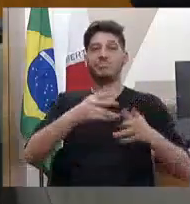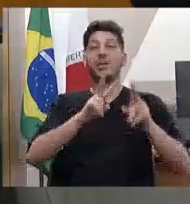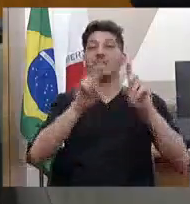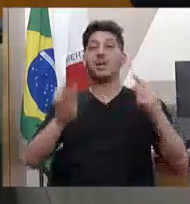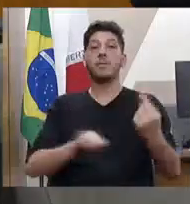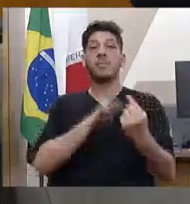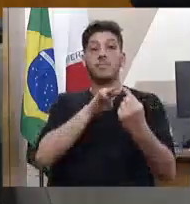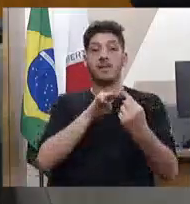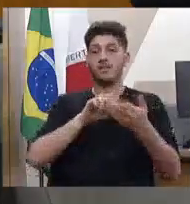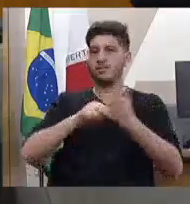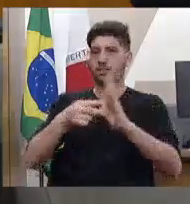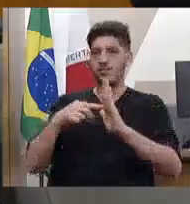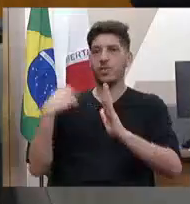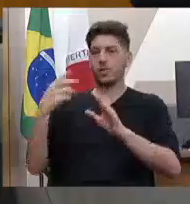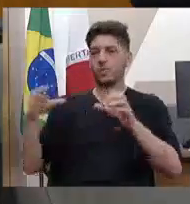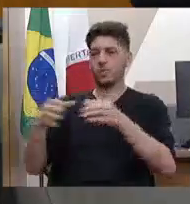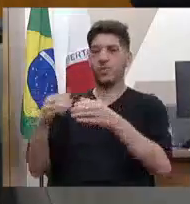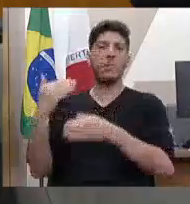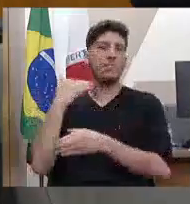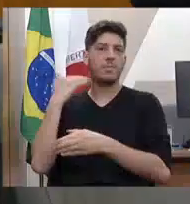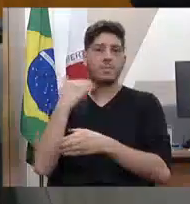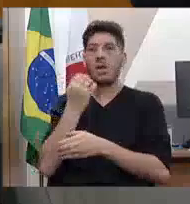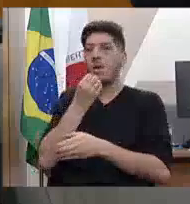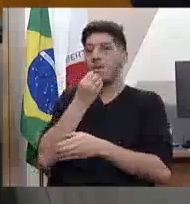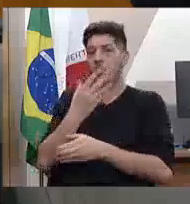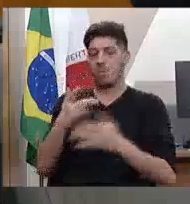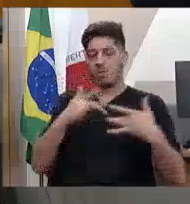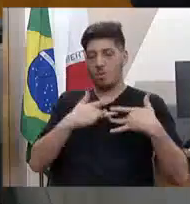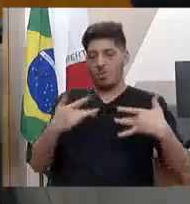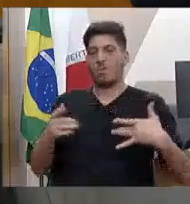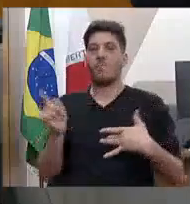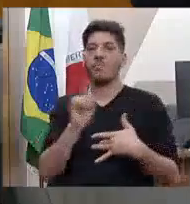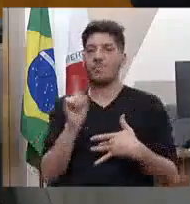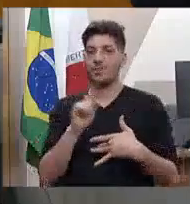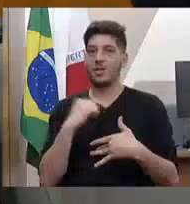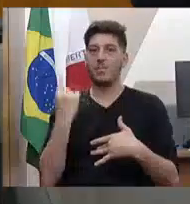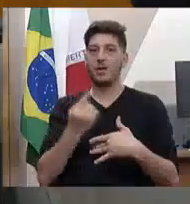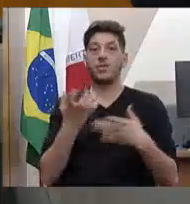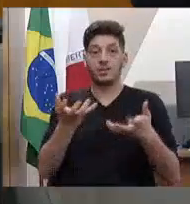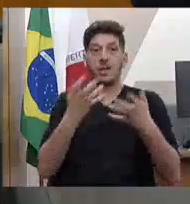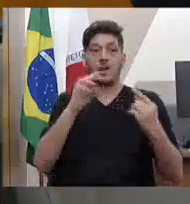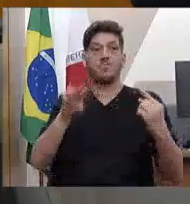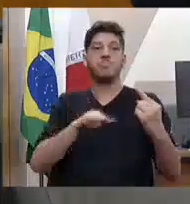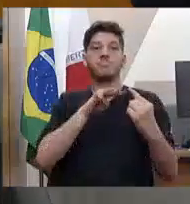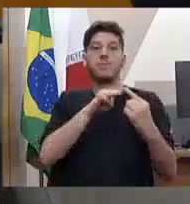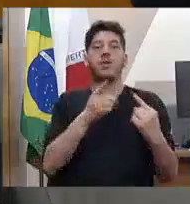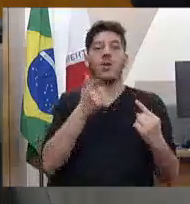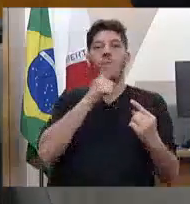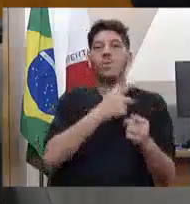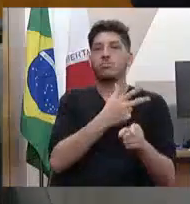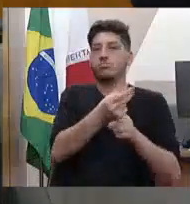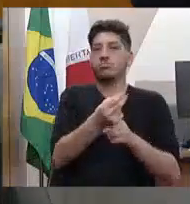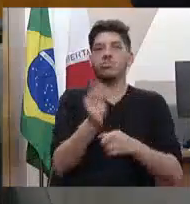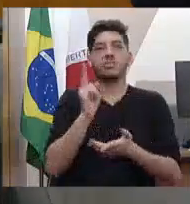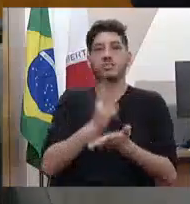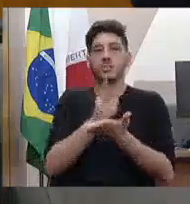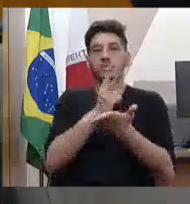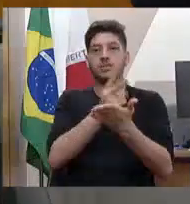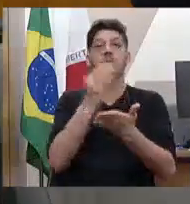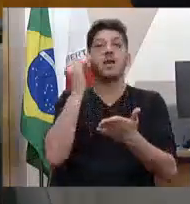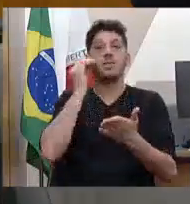bonzinhos não eles estão de olho nessa autofagia né das metas né que poderia acabar